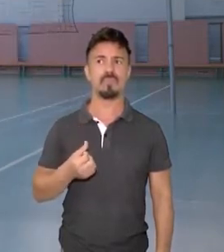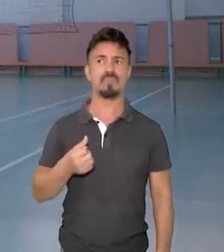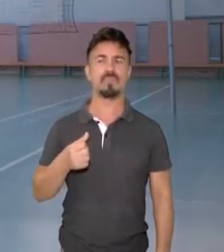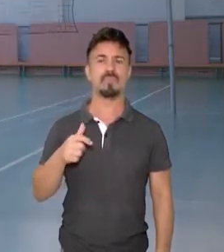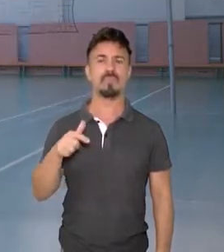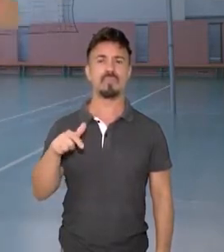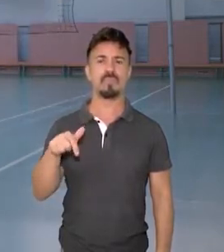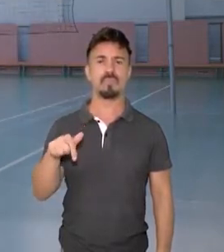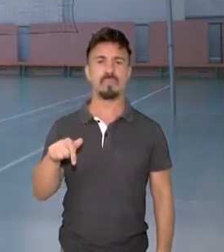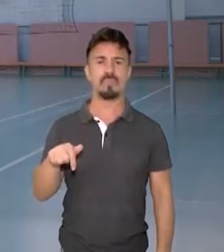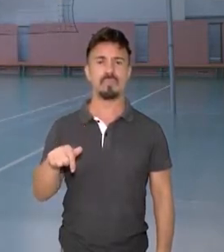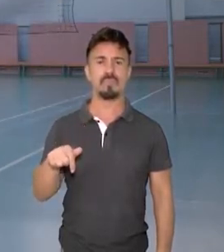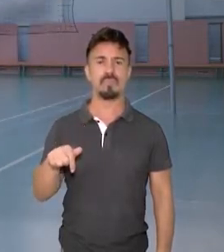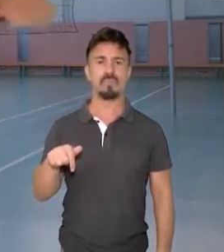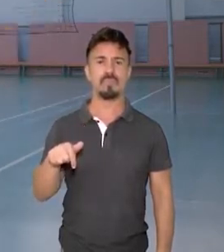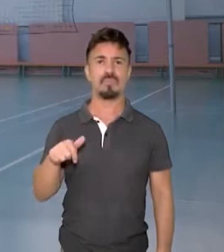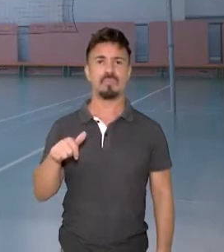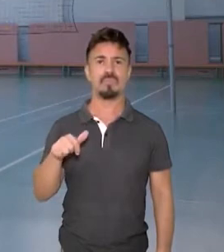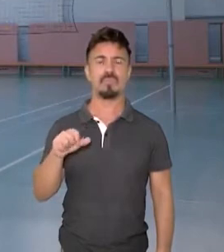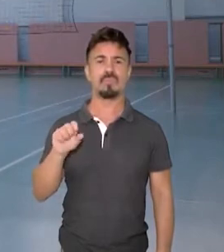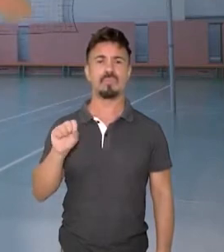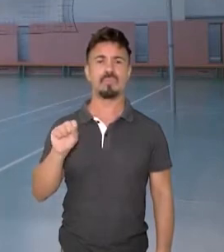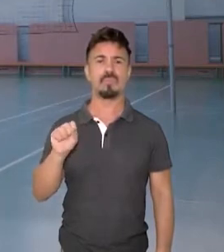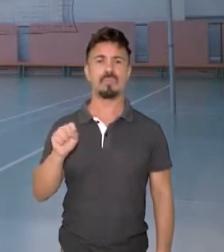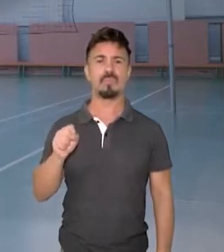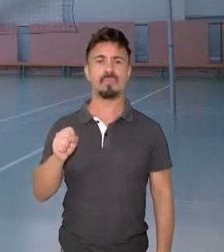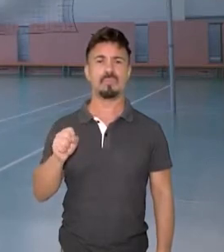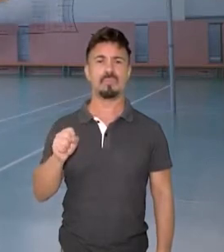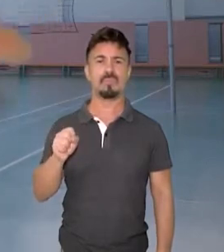site 17